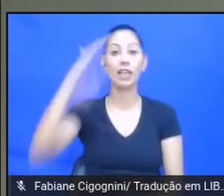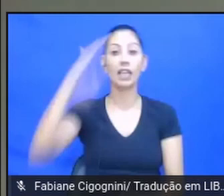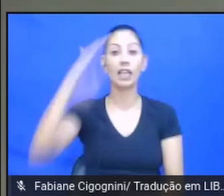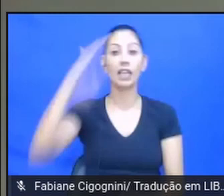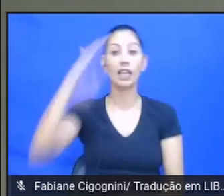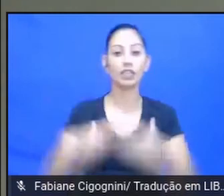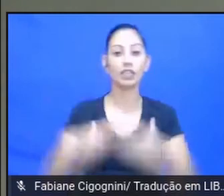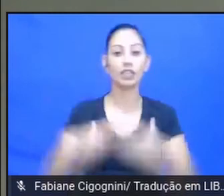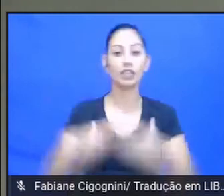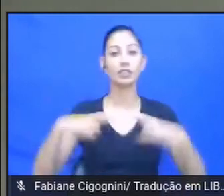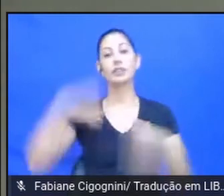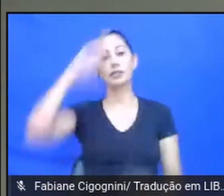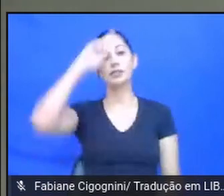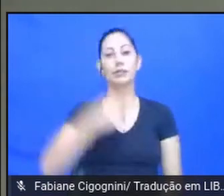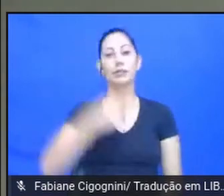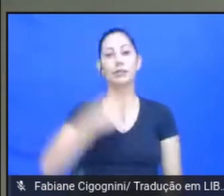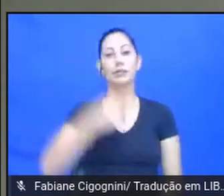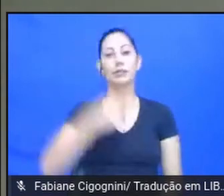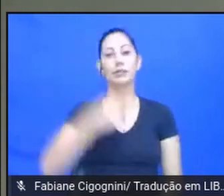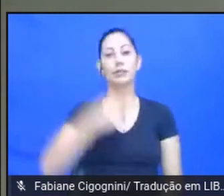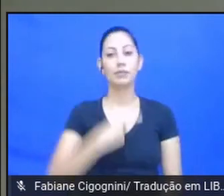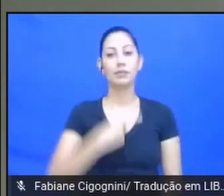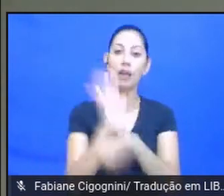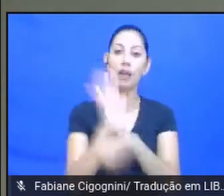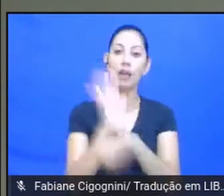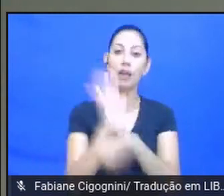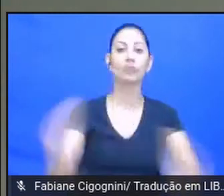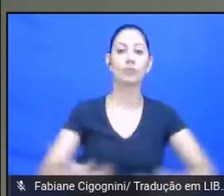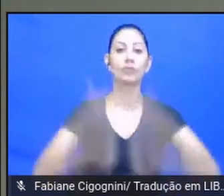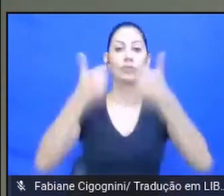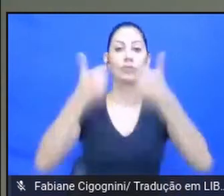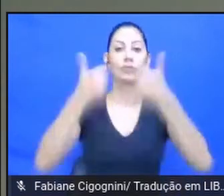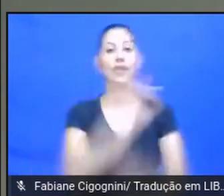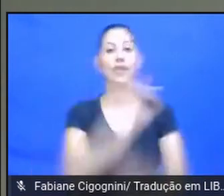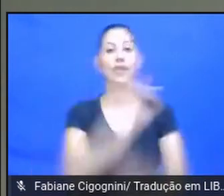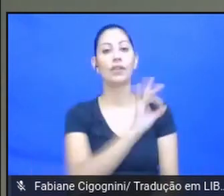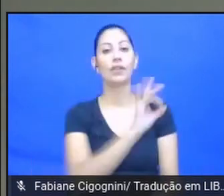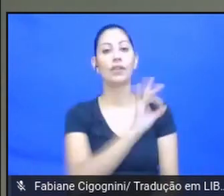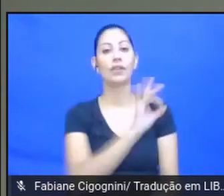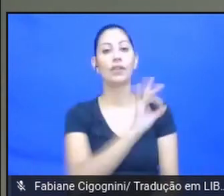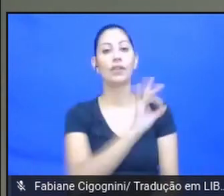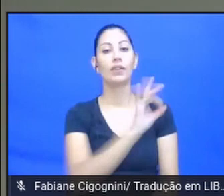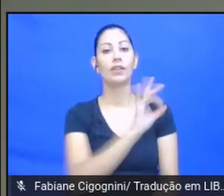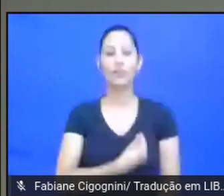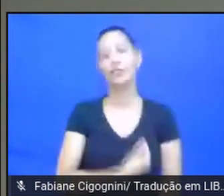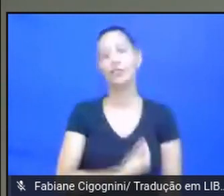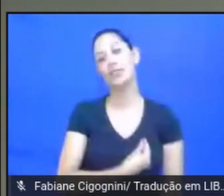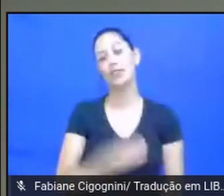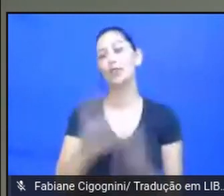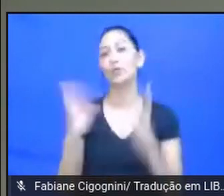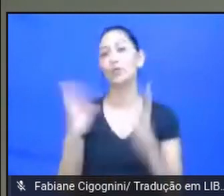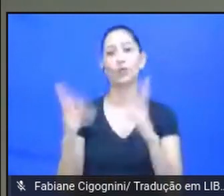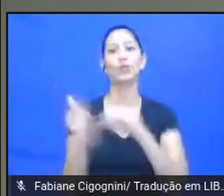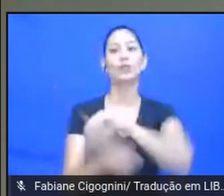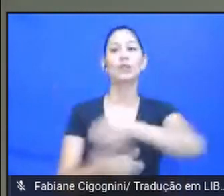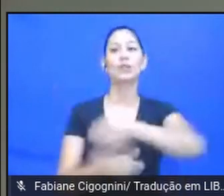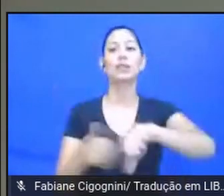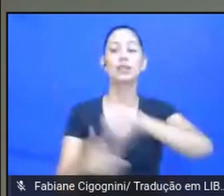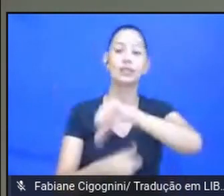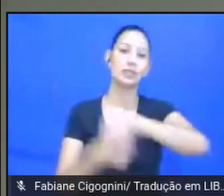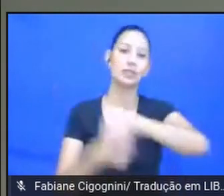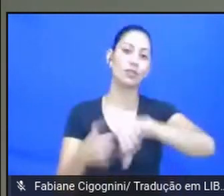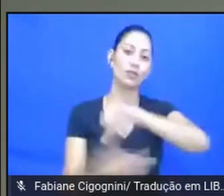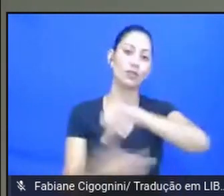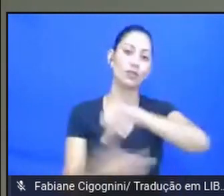para melhorar, primeiro, a vida de cada um e melhorar a vida de todos, se transformar